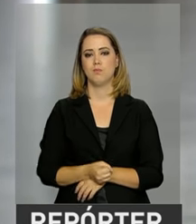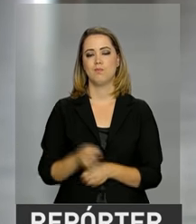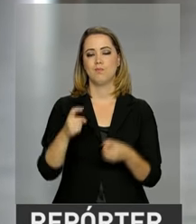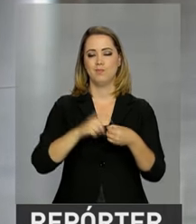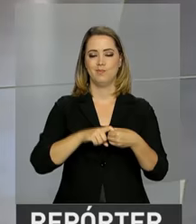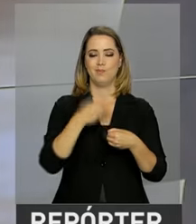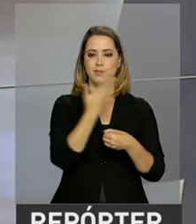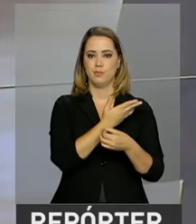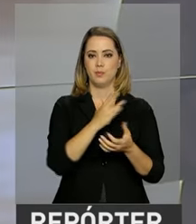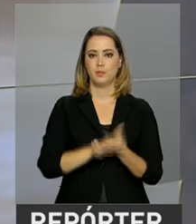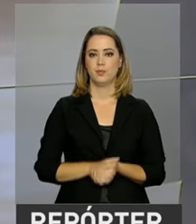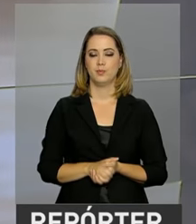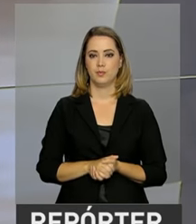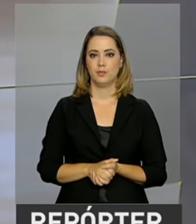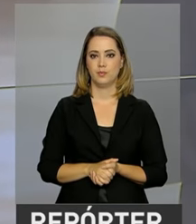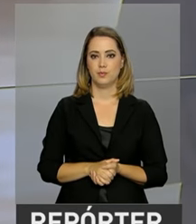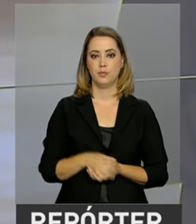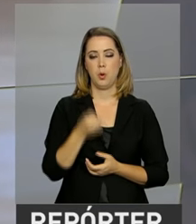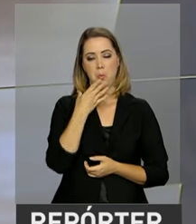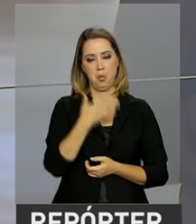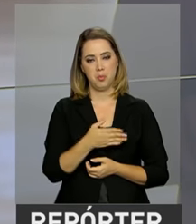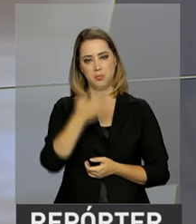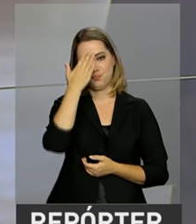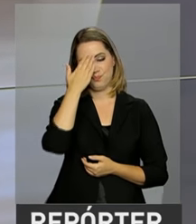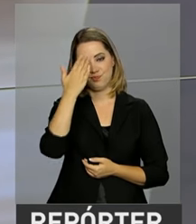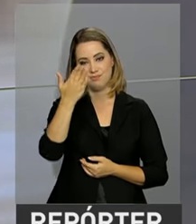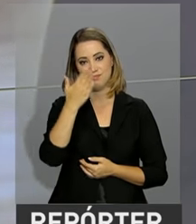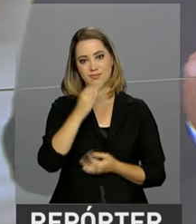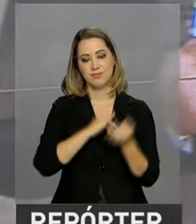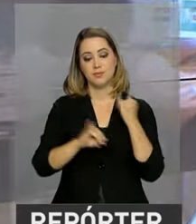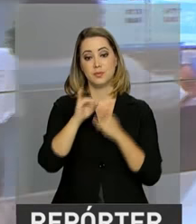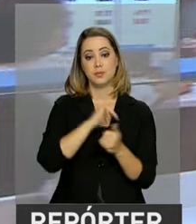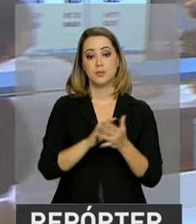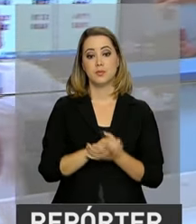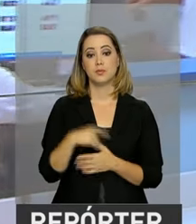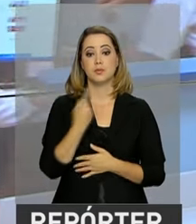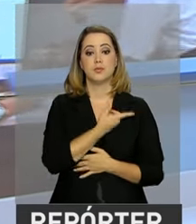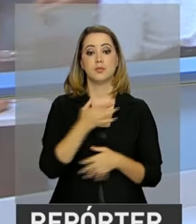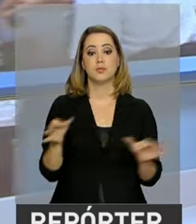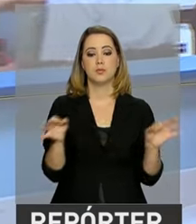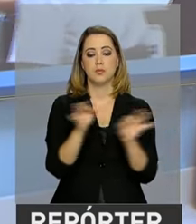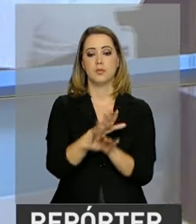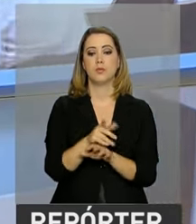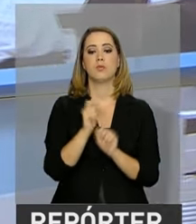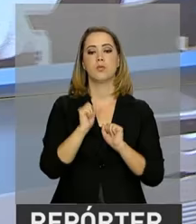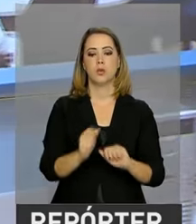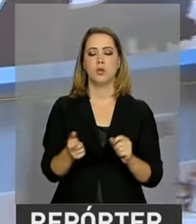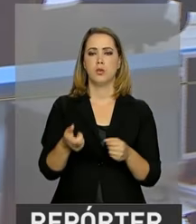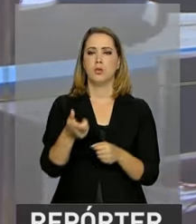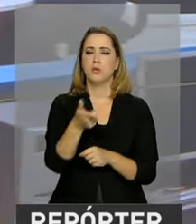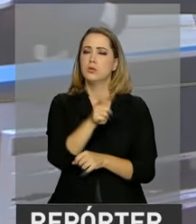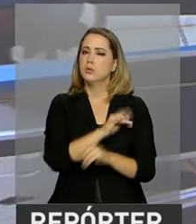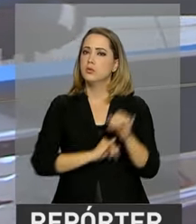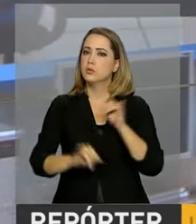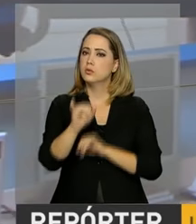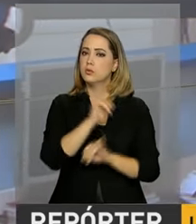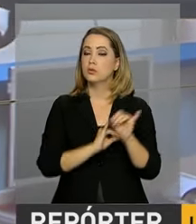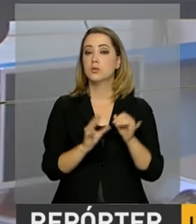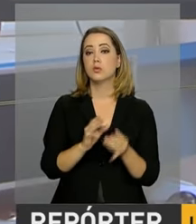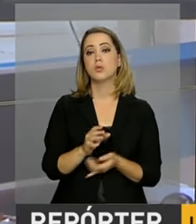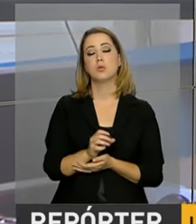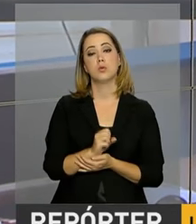com você no estúdio Roberto muito bom obrigado Paulo pelas informações nós ficamos por aqui e podemos voltar a qualquer momento com novas